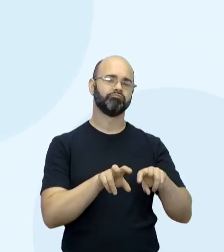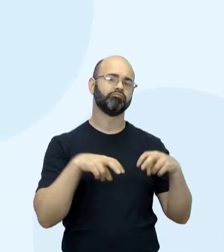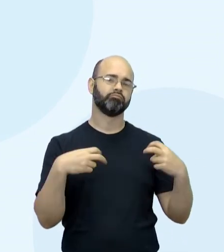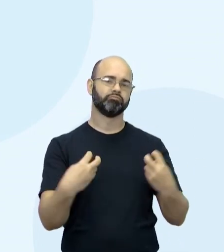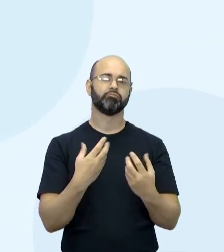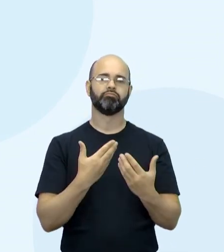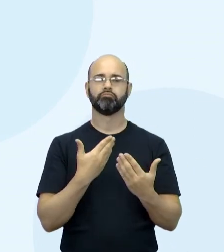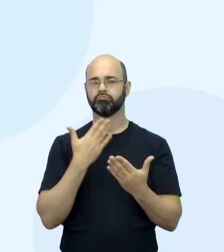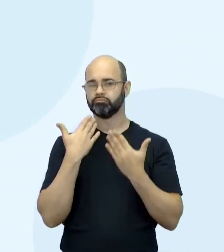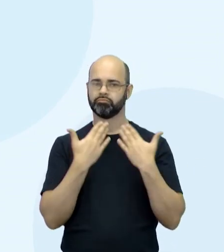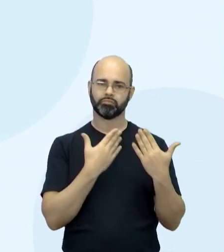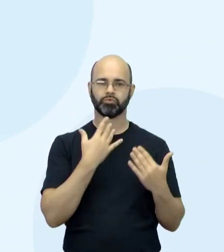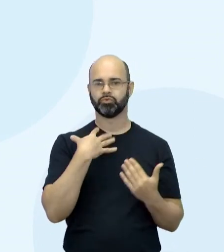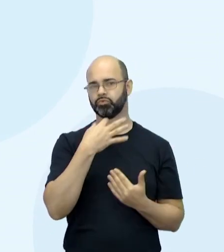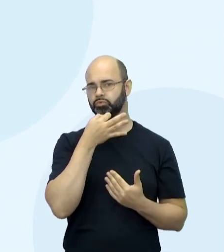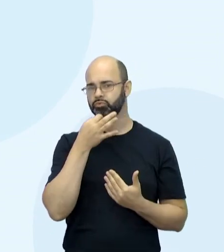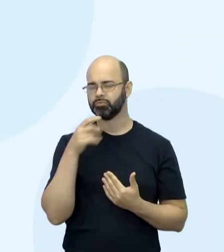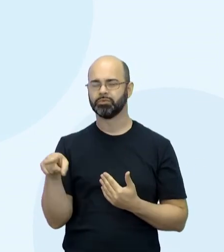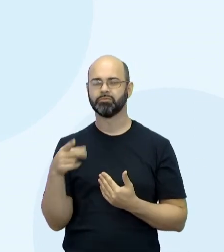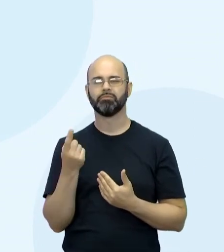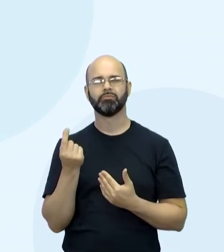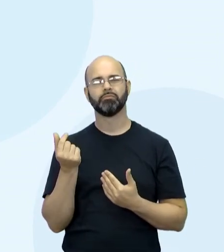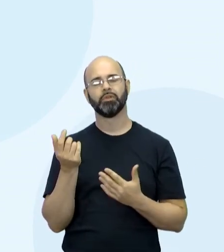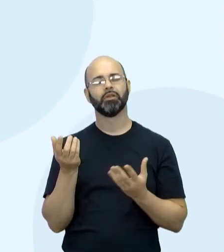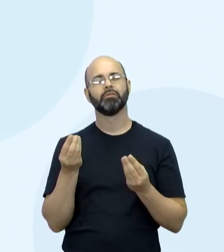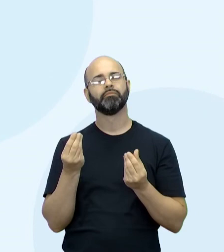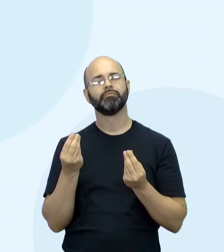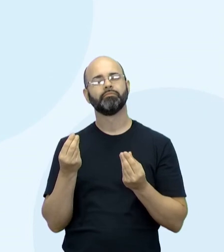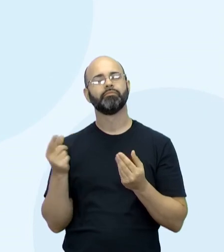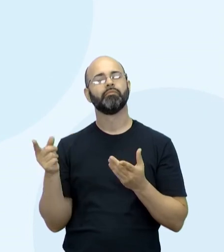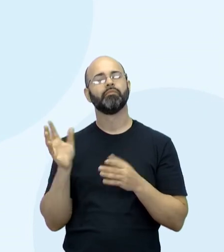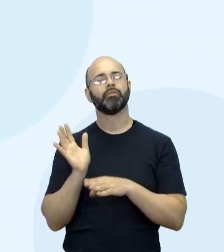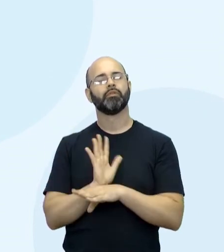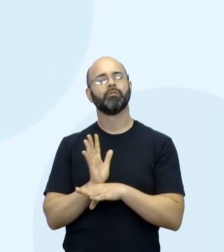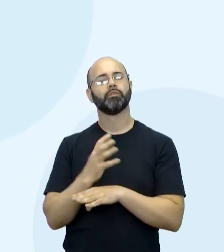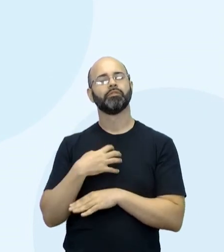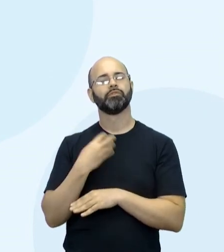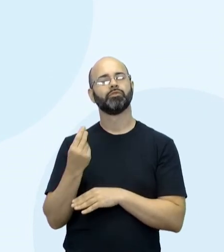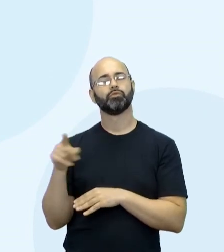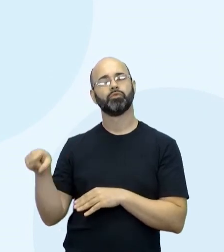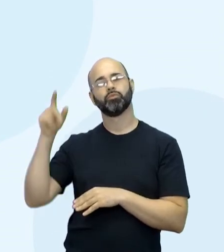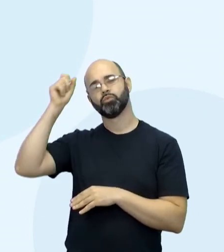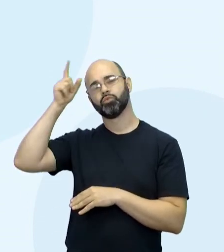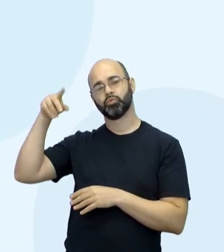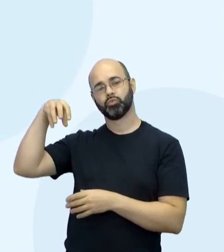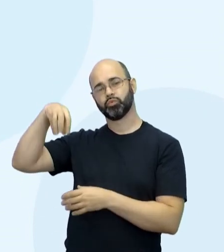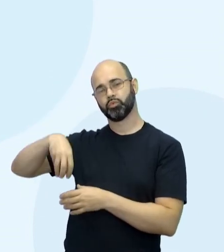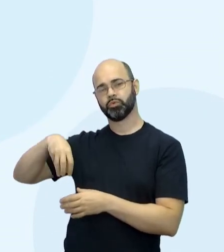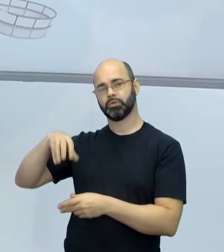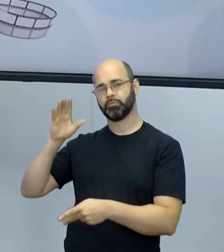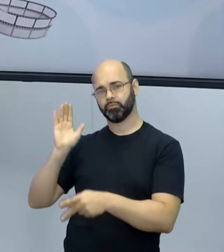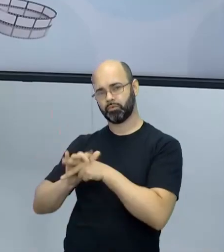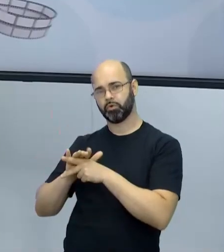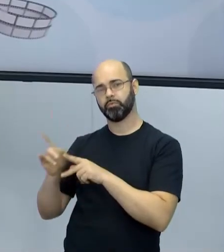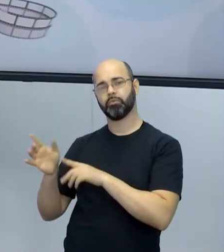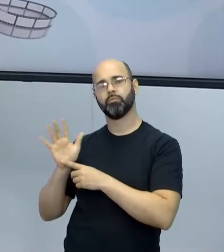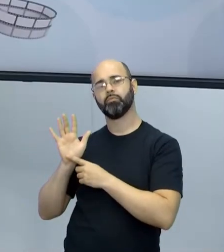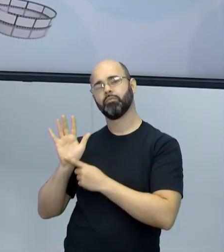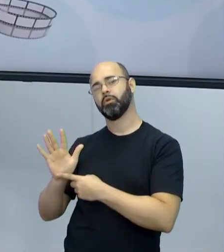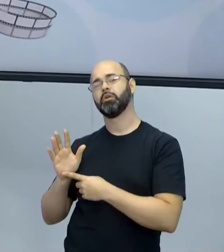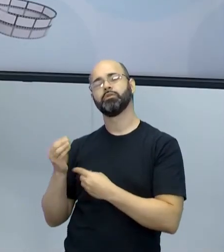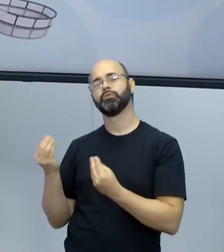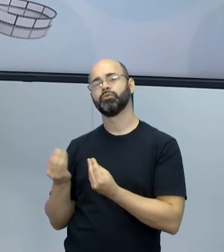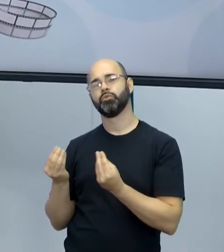vocês tiveram sobre as características do filme e sobre como a cultura local foi retratada. Ou seja, como é que o cinema